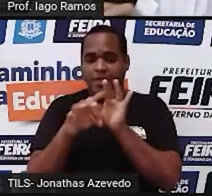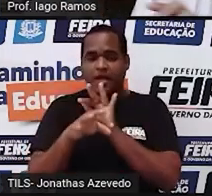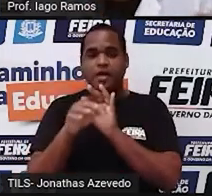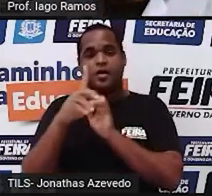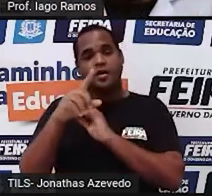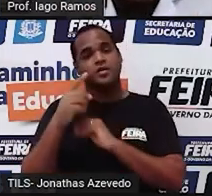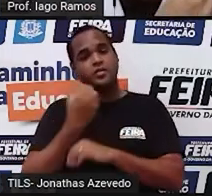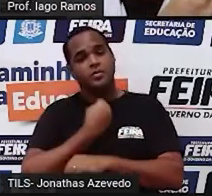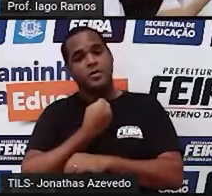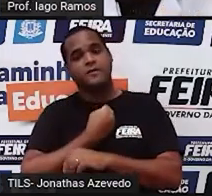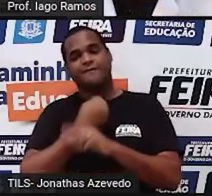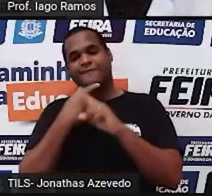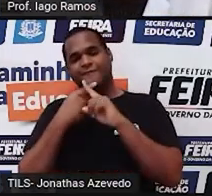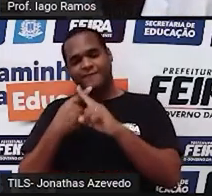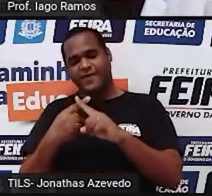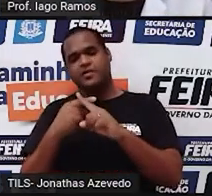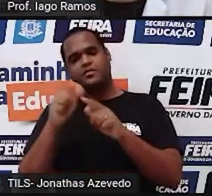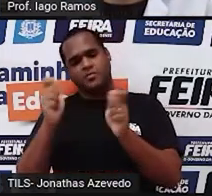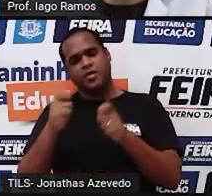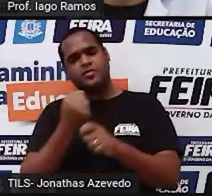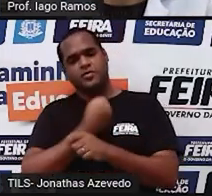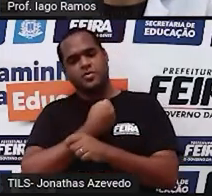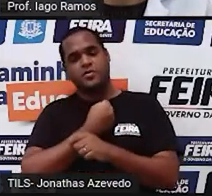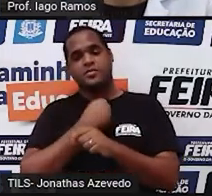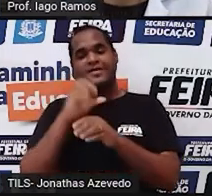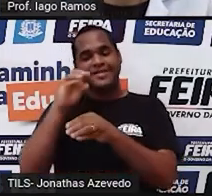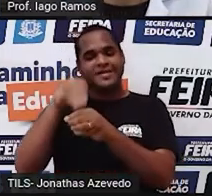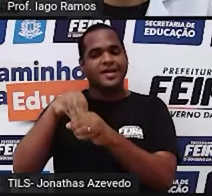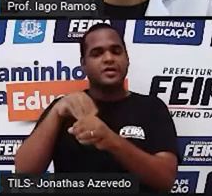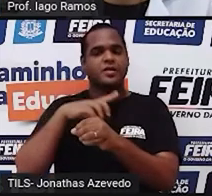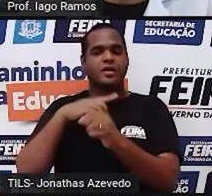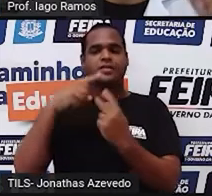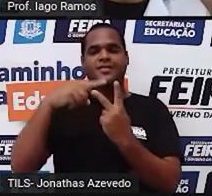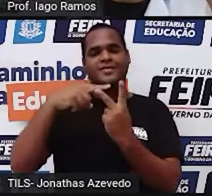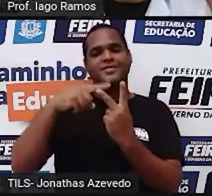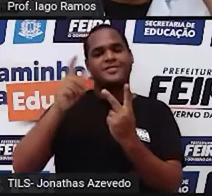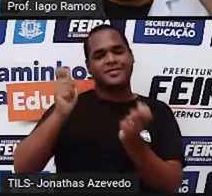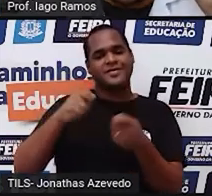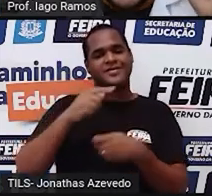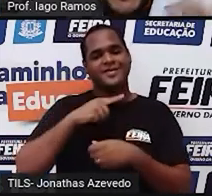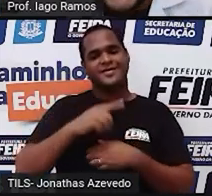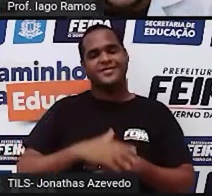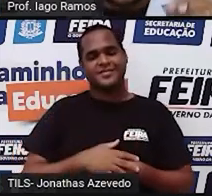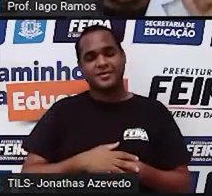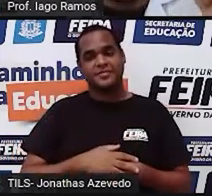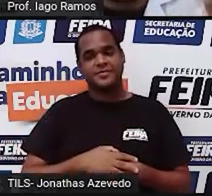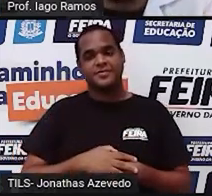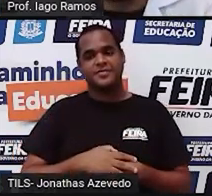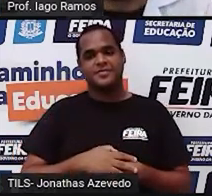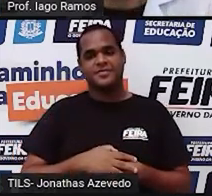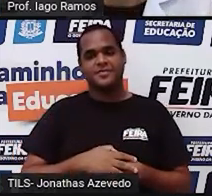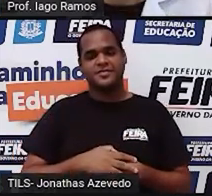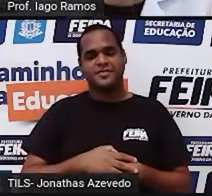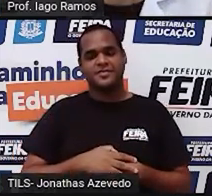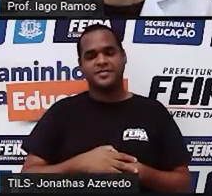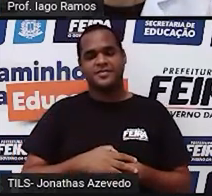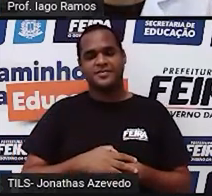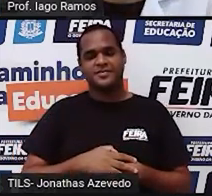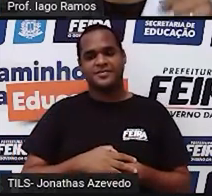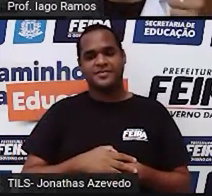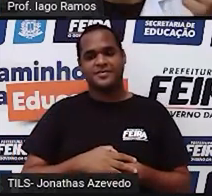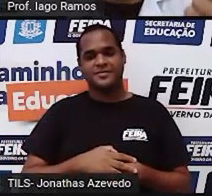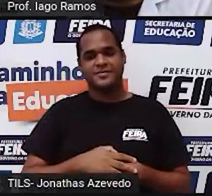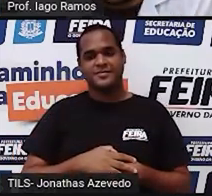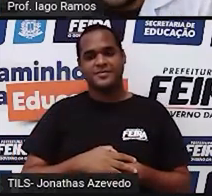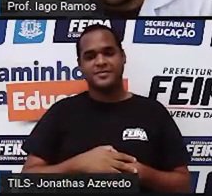vezes ele mesmo é um númerozinho dentro do símbolo da raiz então essas raízes quadradas